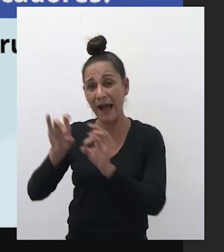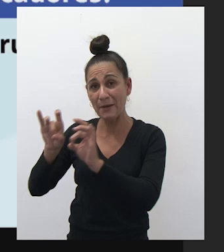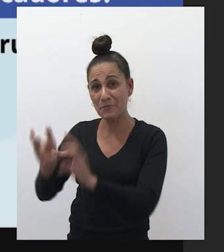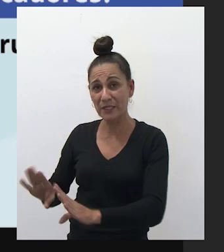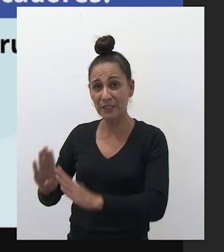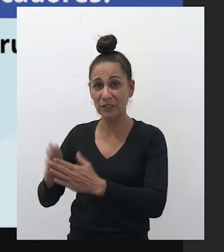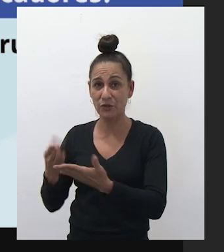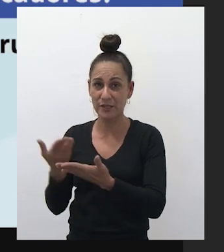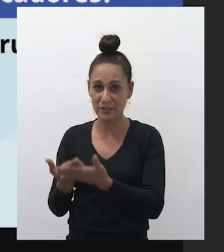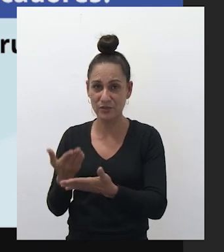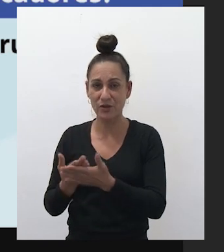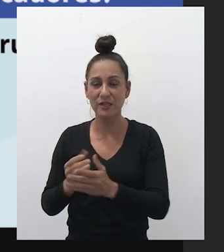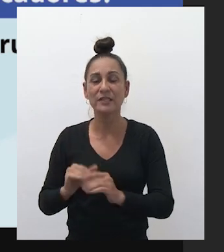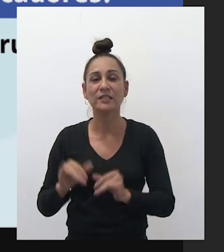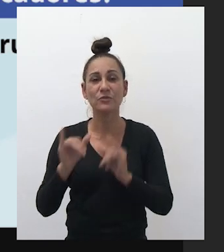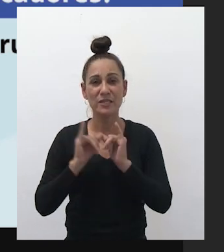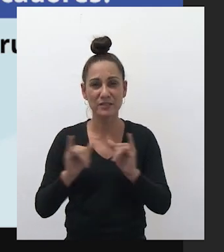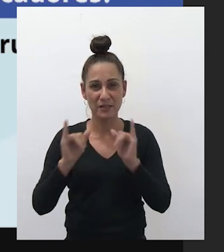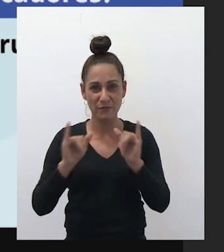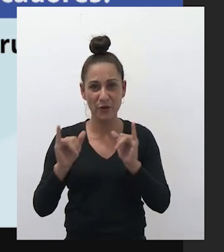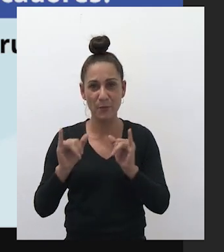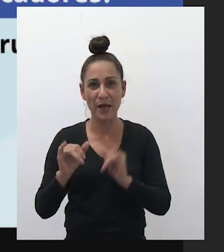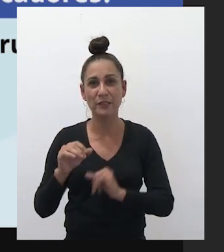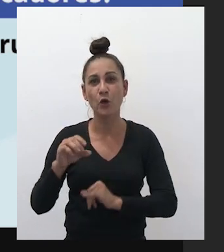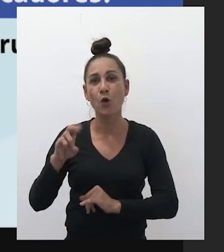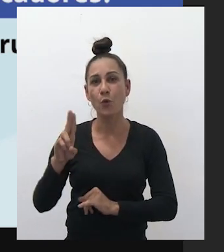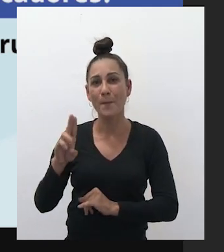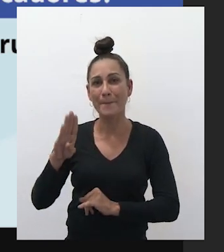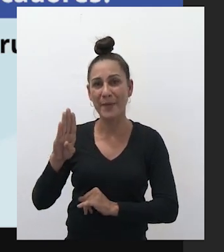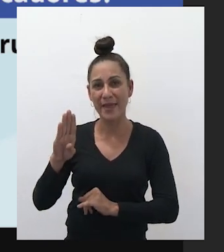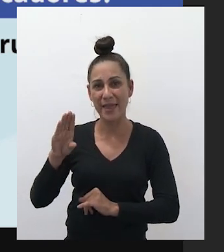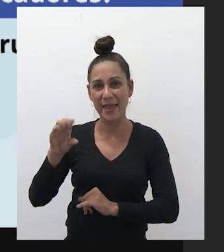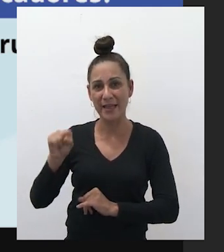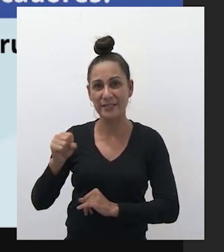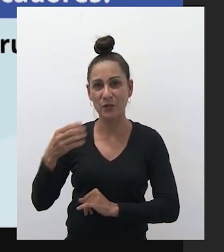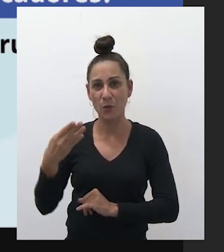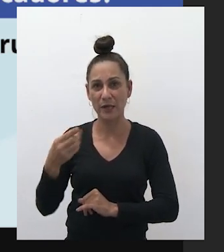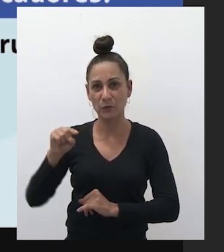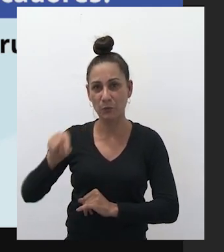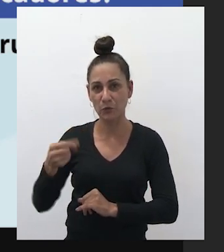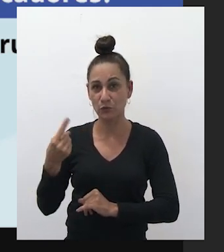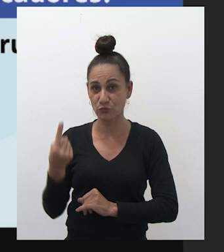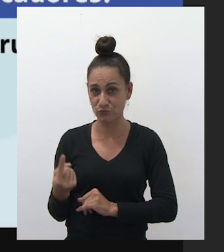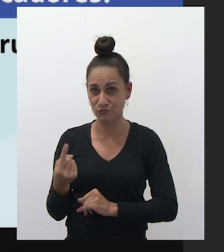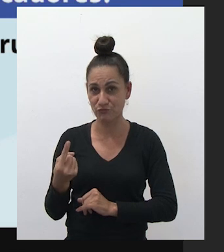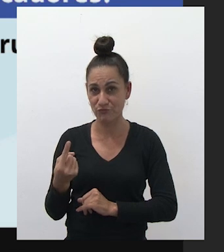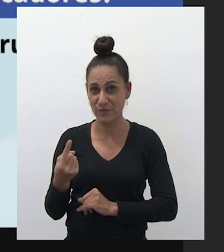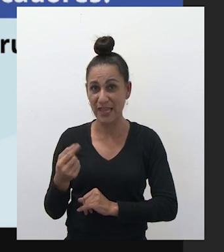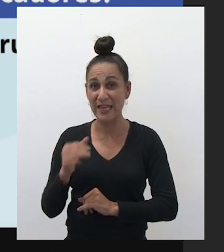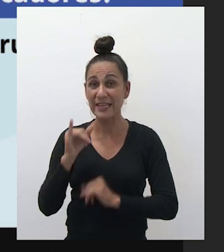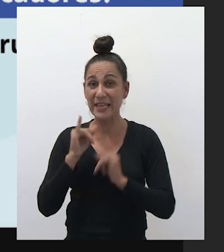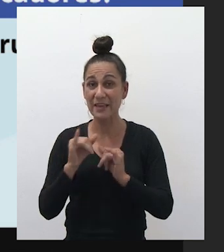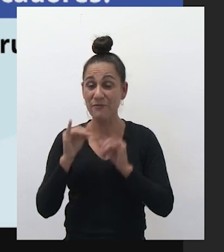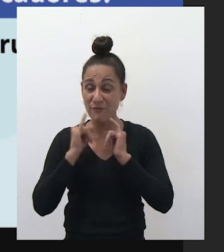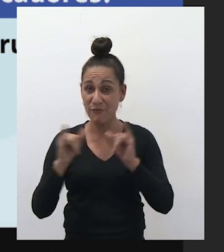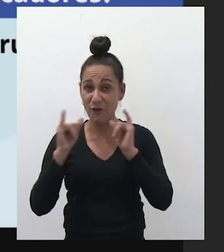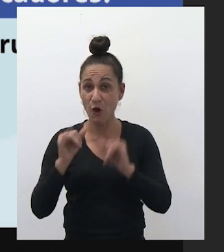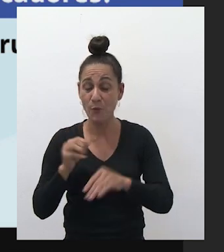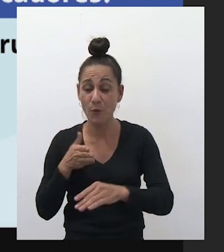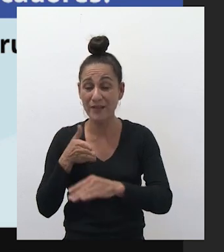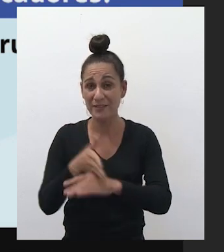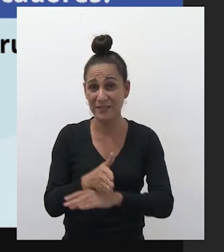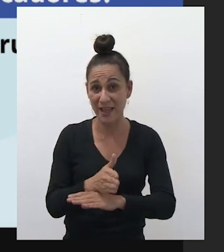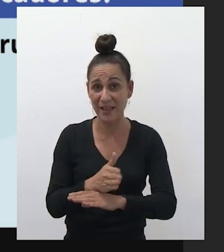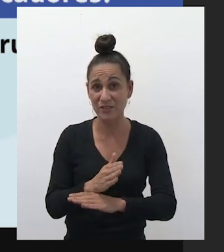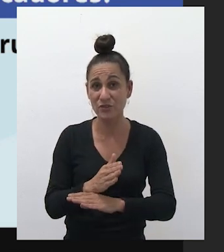Isso está contemplado no ODS 4.1, que fala a respeito do acesso à educação básica, da